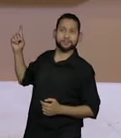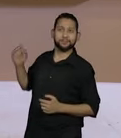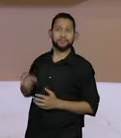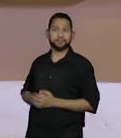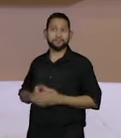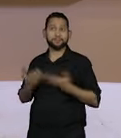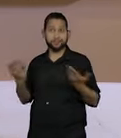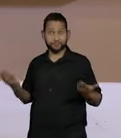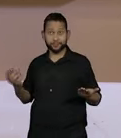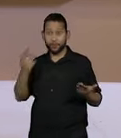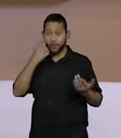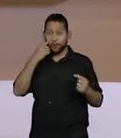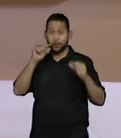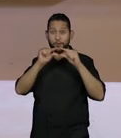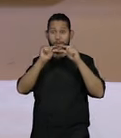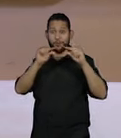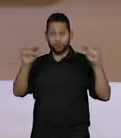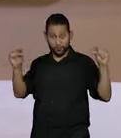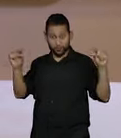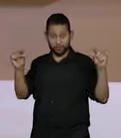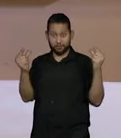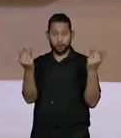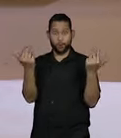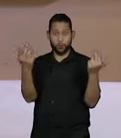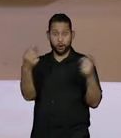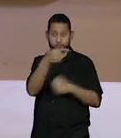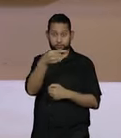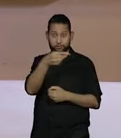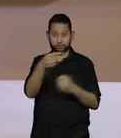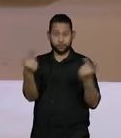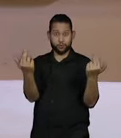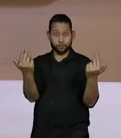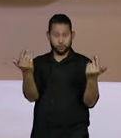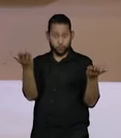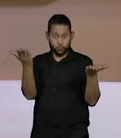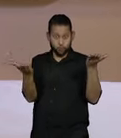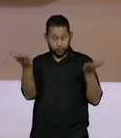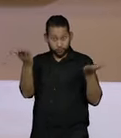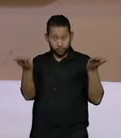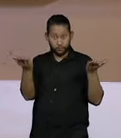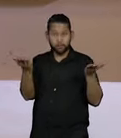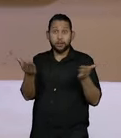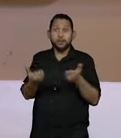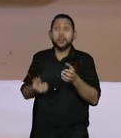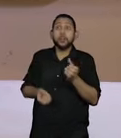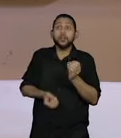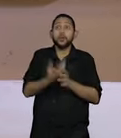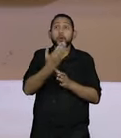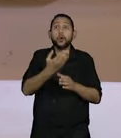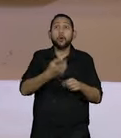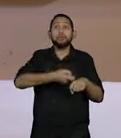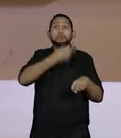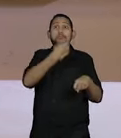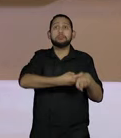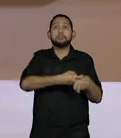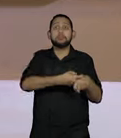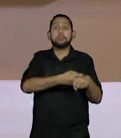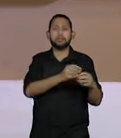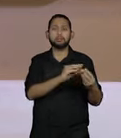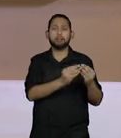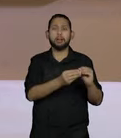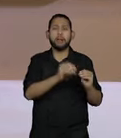a equação balanceada e temos a formação de um sólido